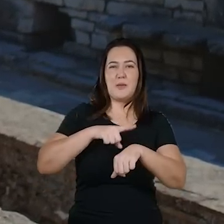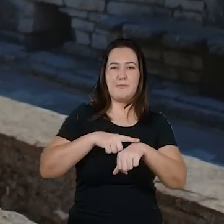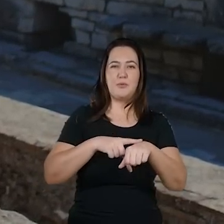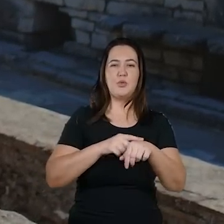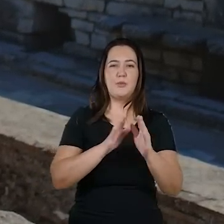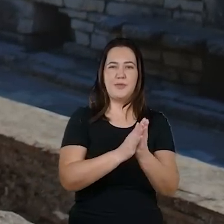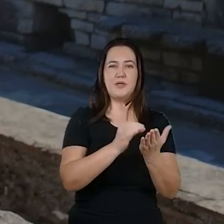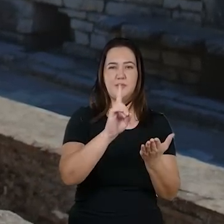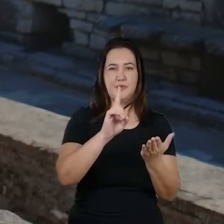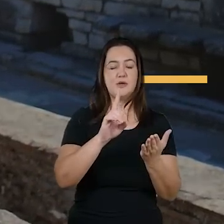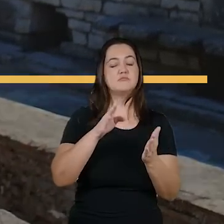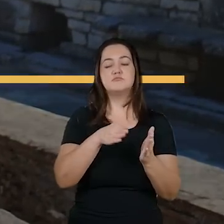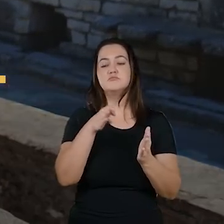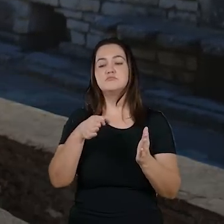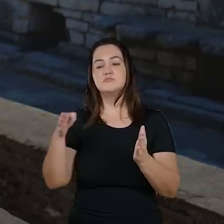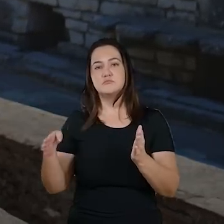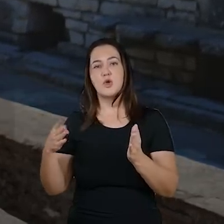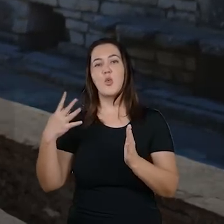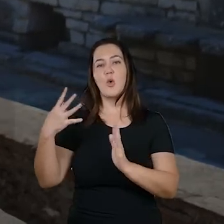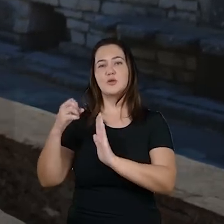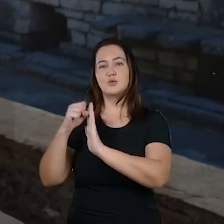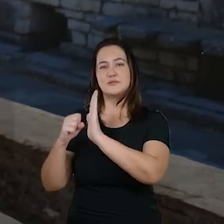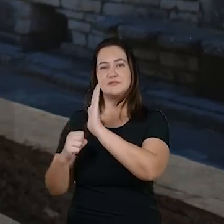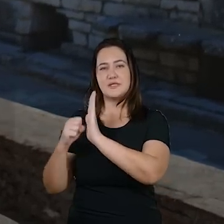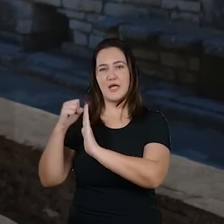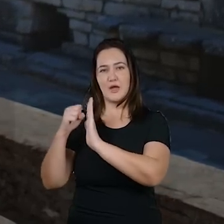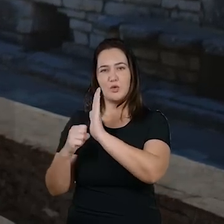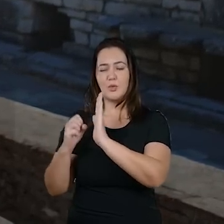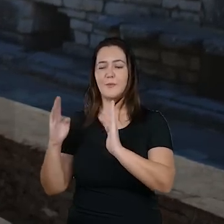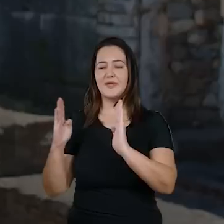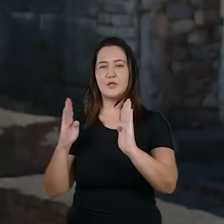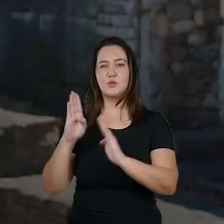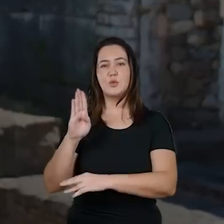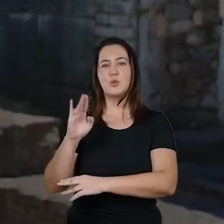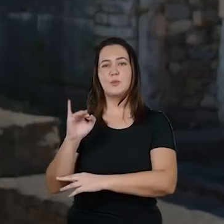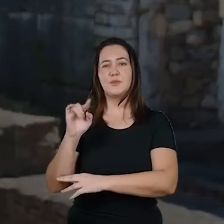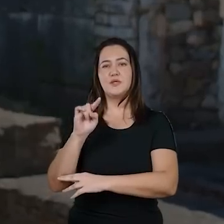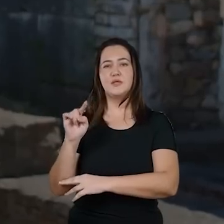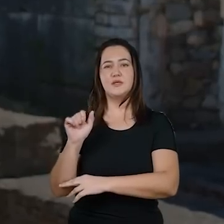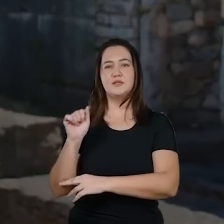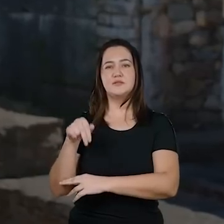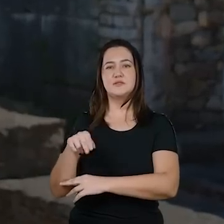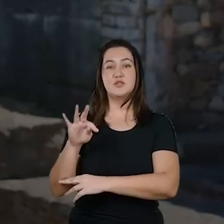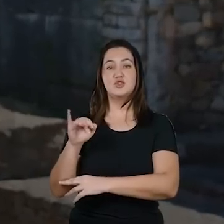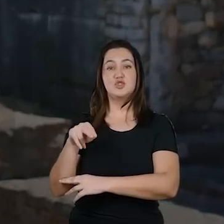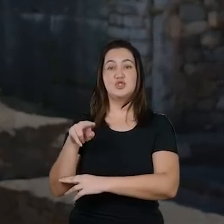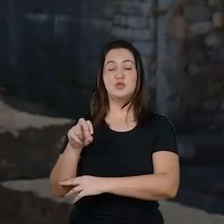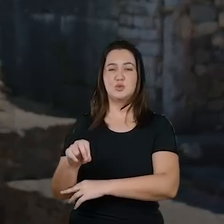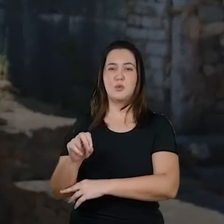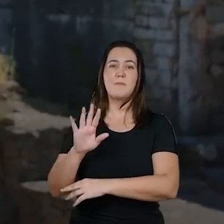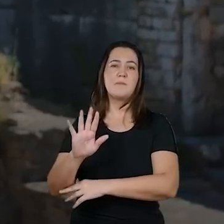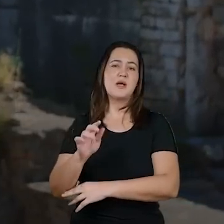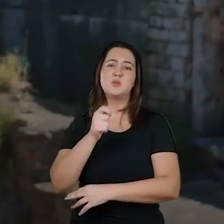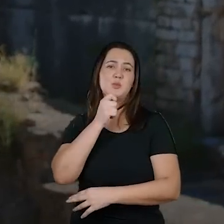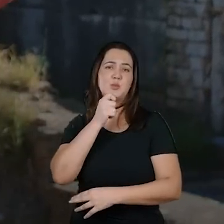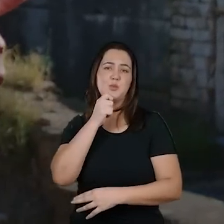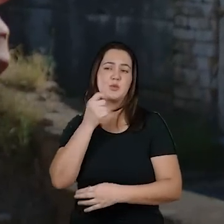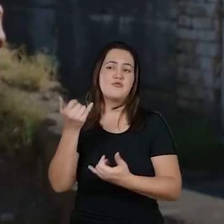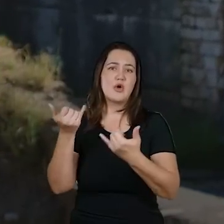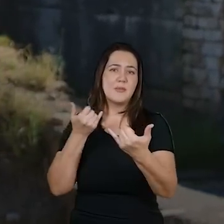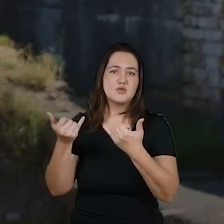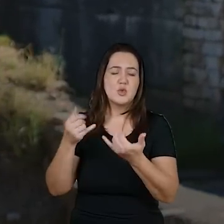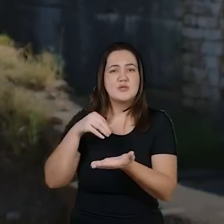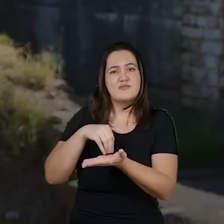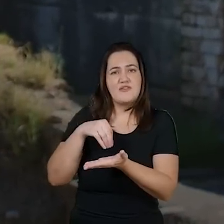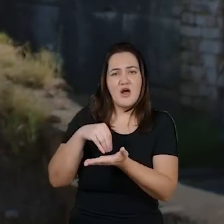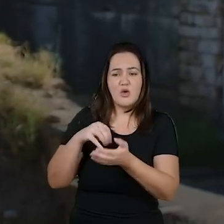do 4º século de nossa era, que nós chamamos de período bizantino. Contudo, eles ainda mantêm algumas